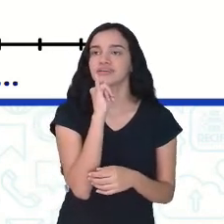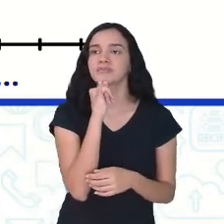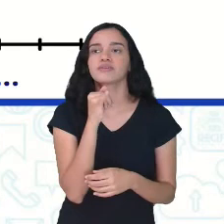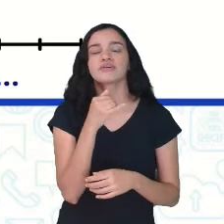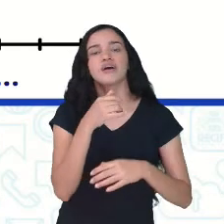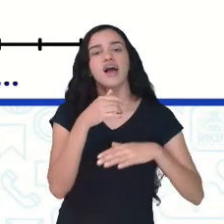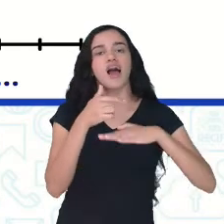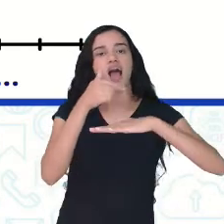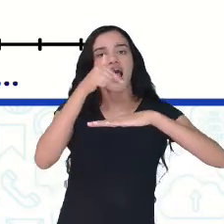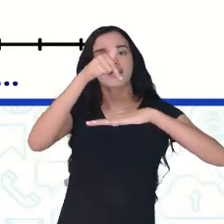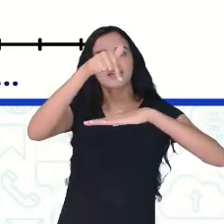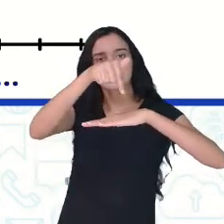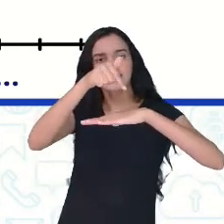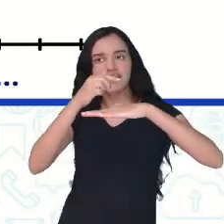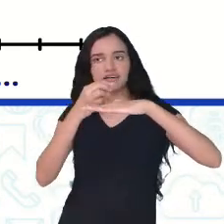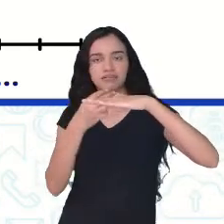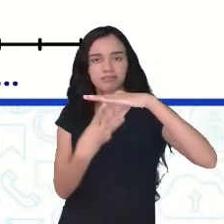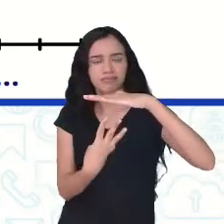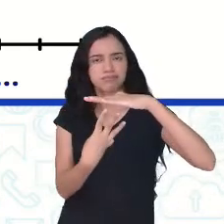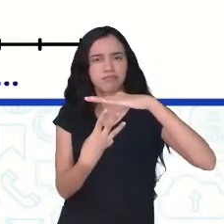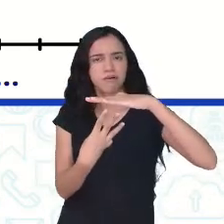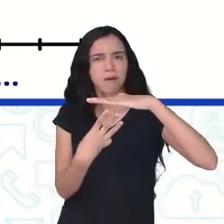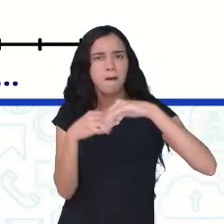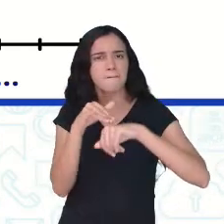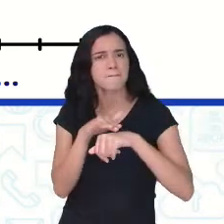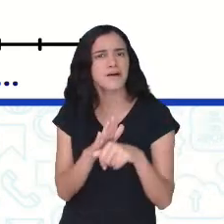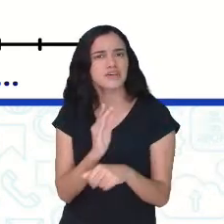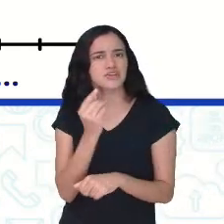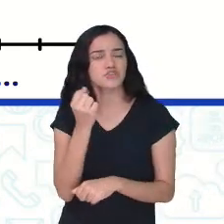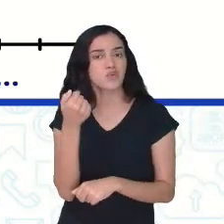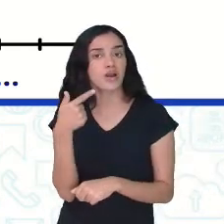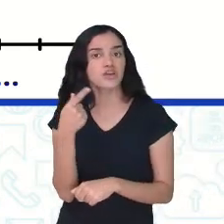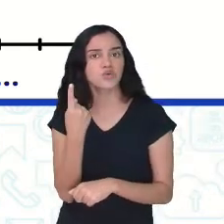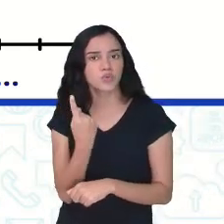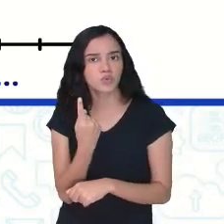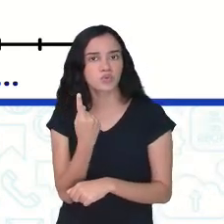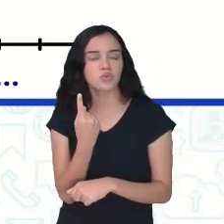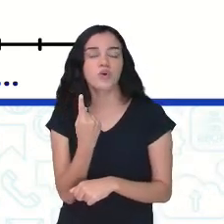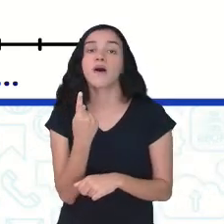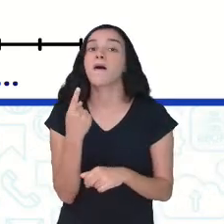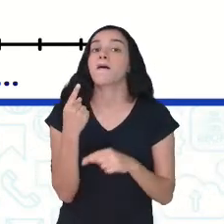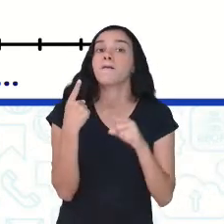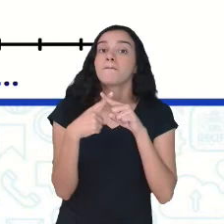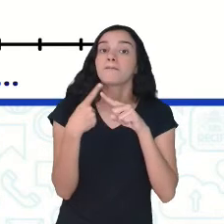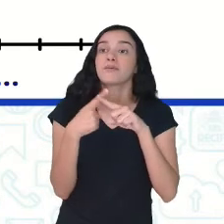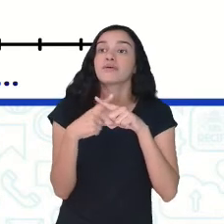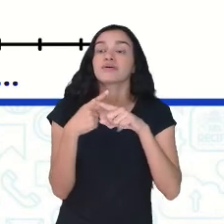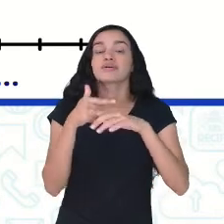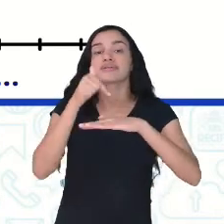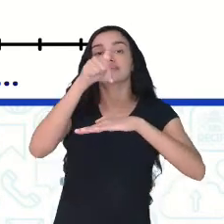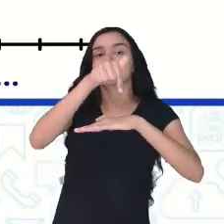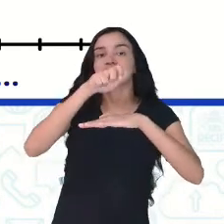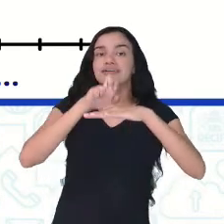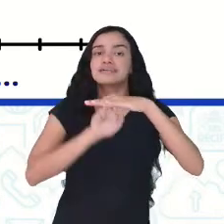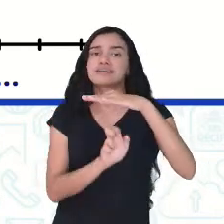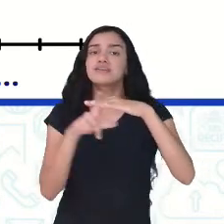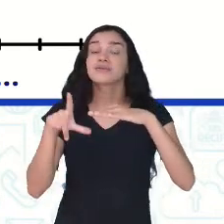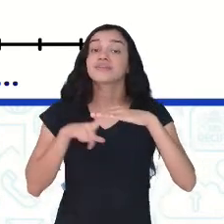maior do que 1. Por que é maior que 1? Por quê? Porque a fração 7/5, eu tenho